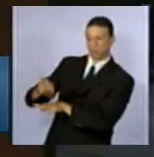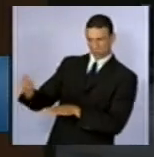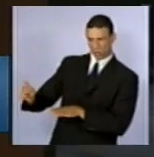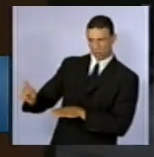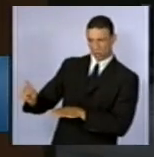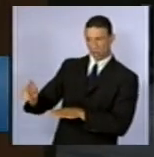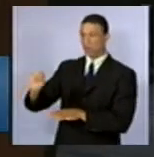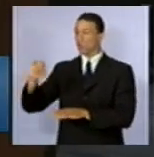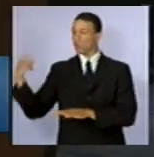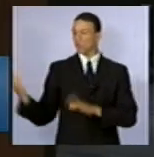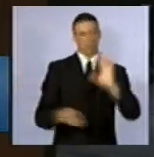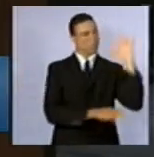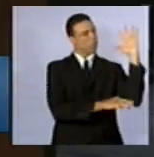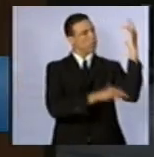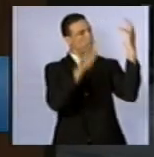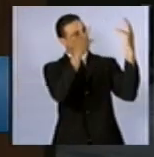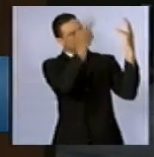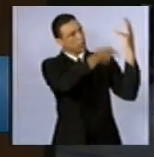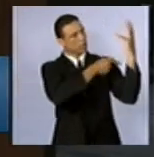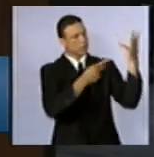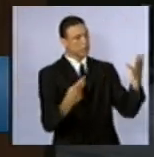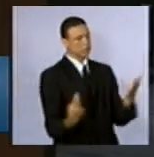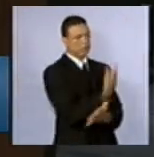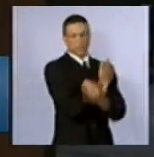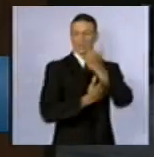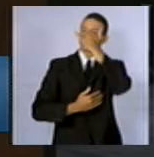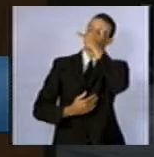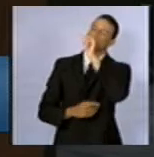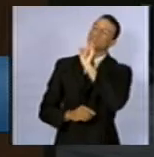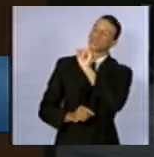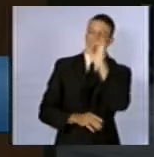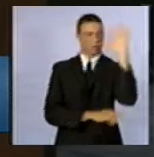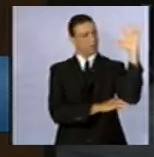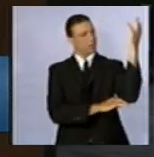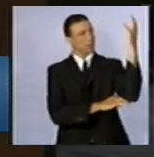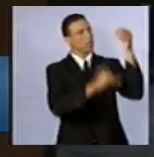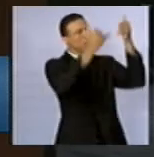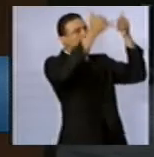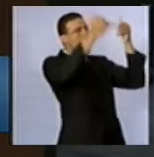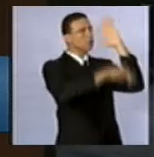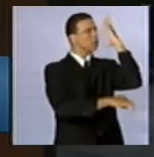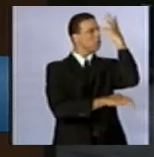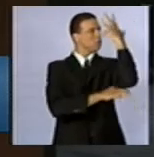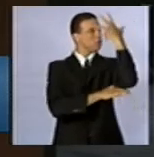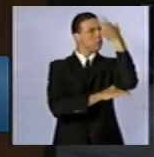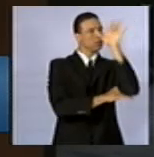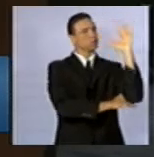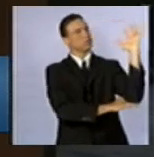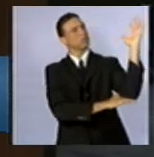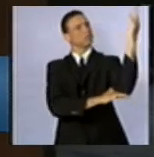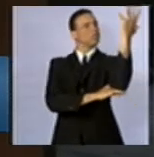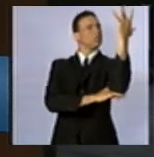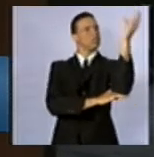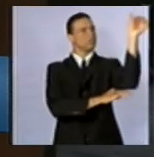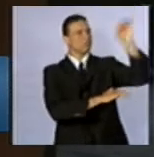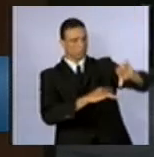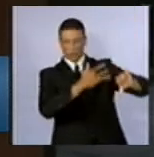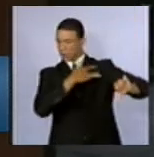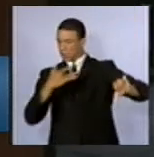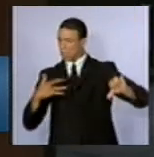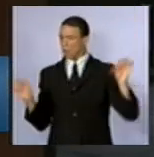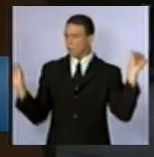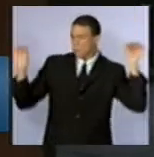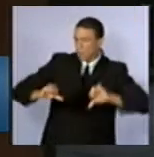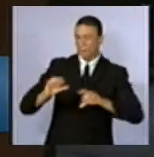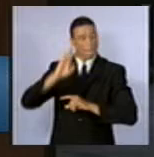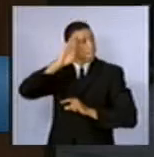Ou a consequência enfim eh eh paisagística estética de dano à saúde especialmente de